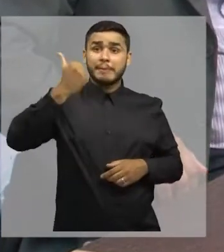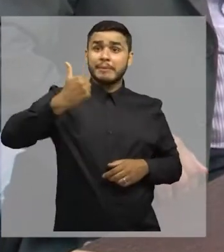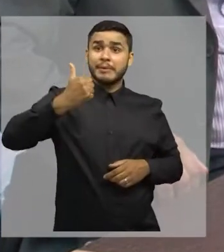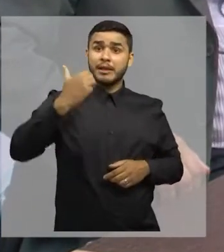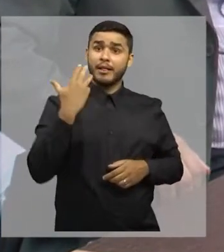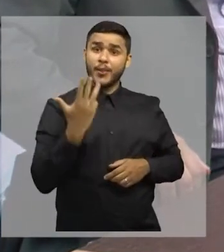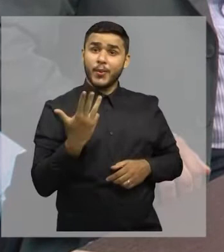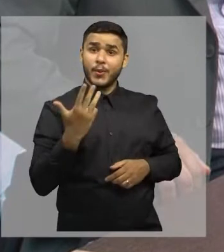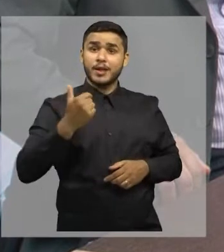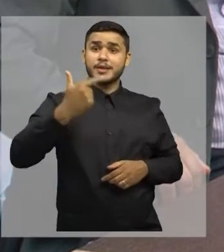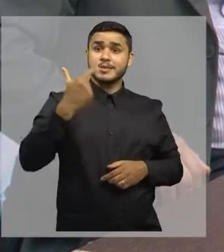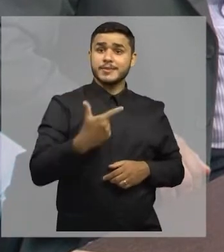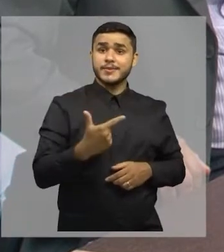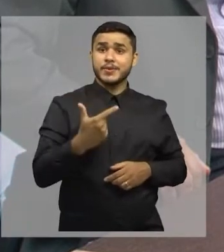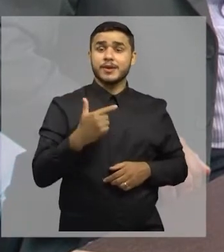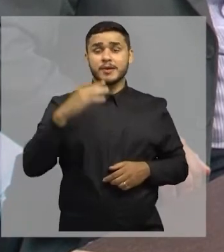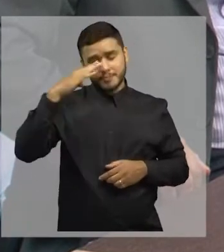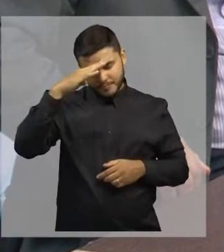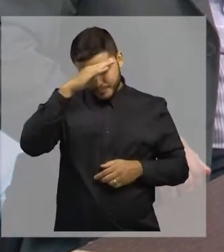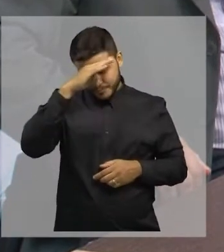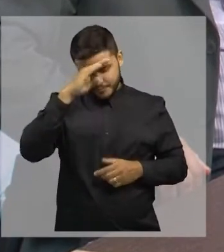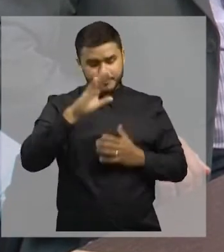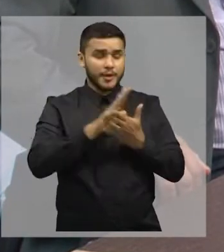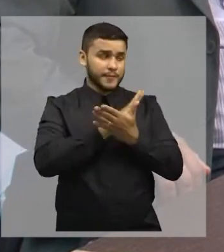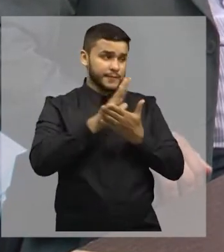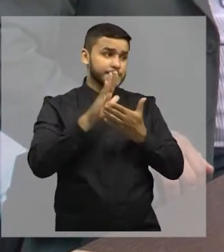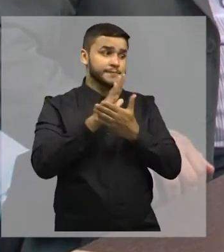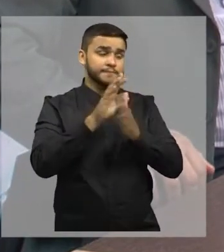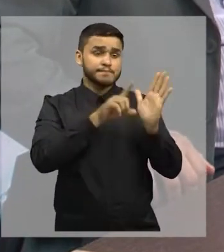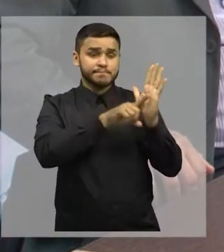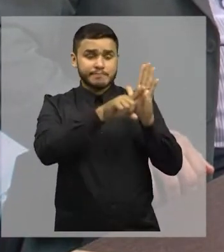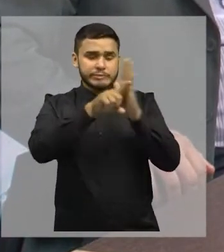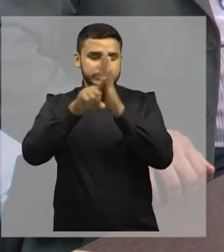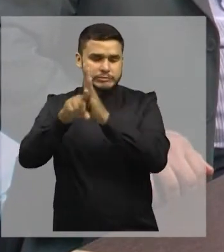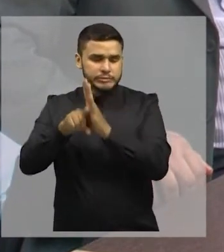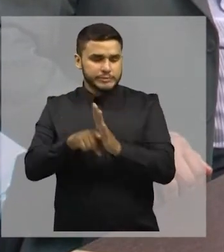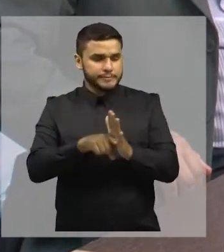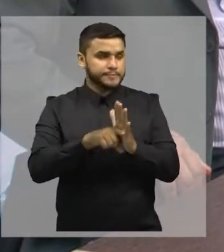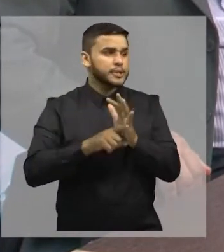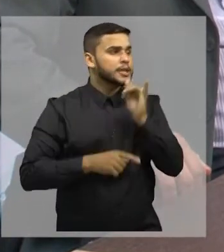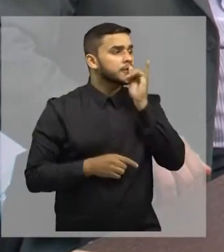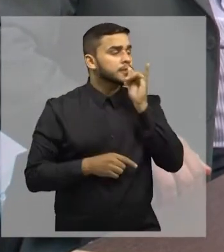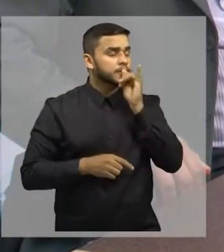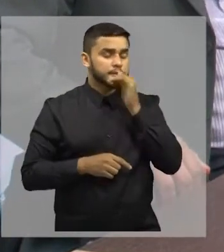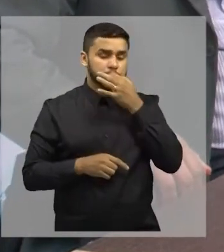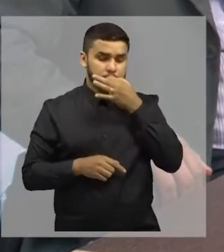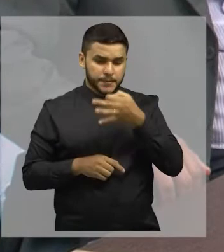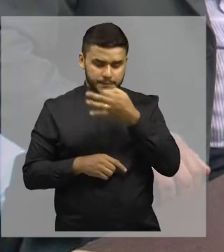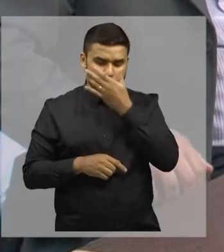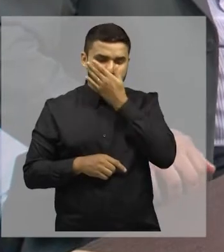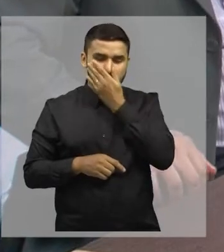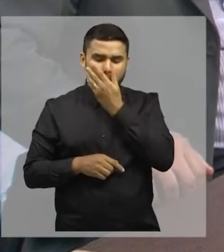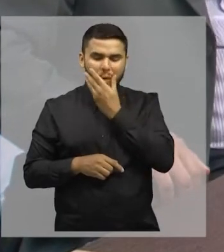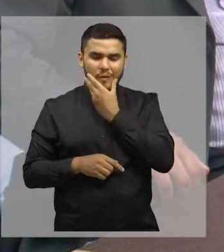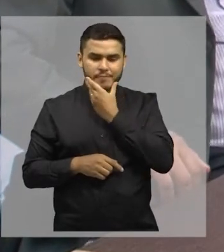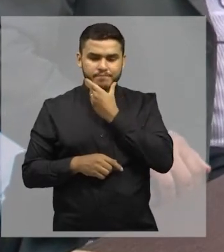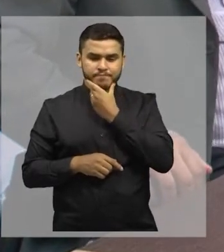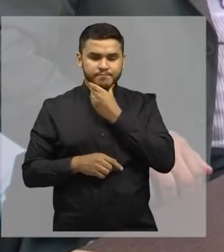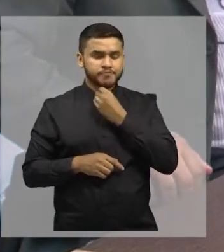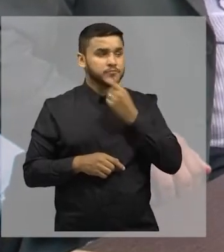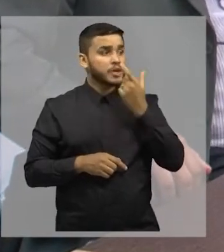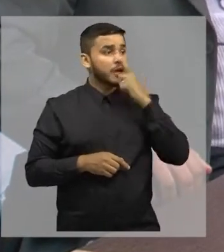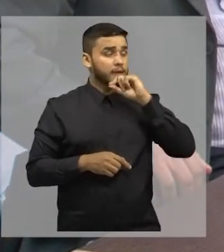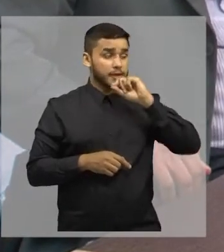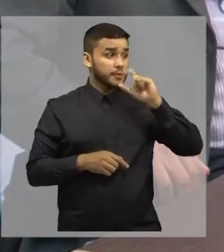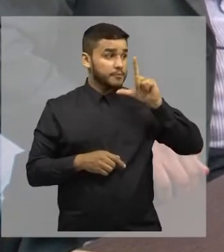que a gente tem que considerar, né, a questão dos indivíduos que aparecem como as lideranças. E aqui eu estou muito na ideia da